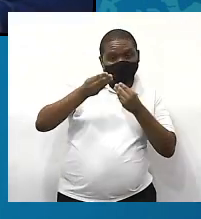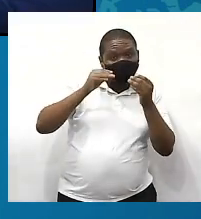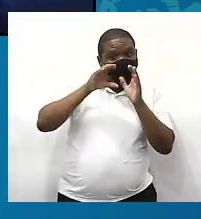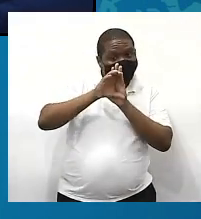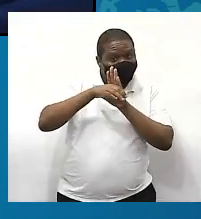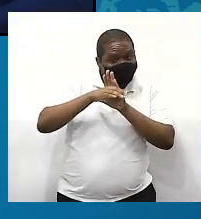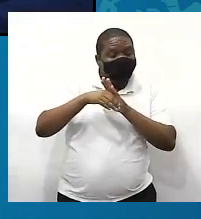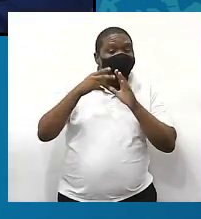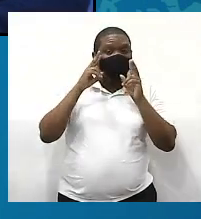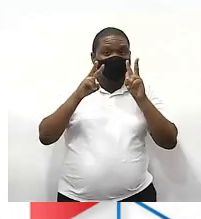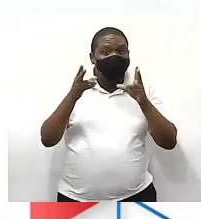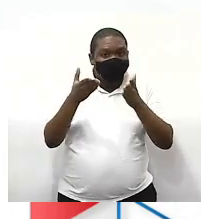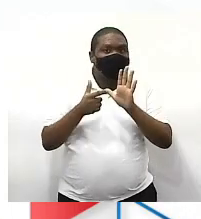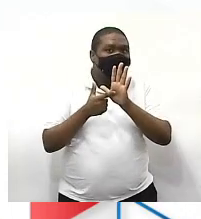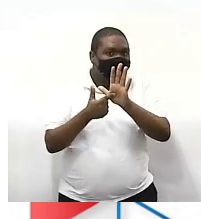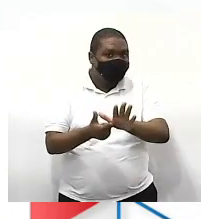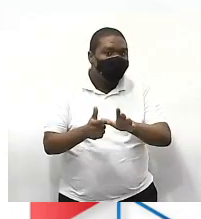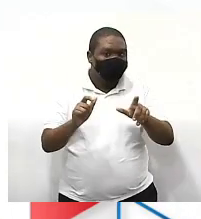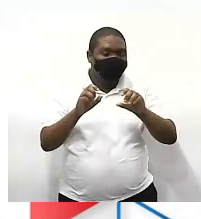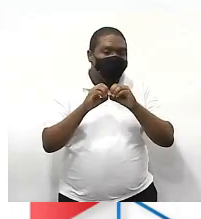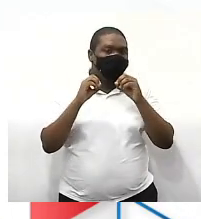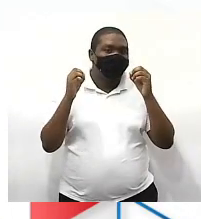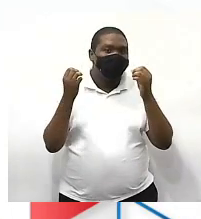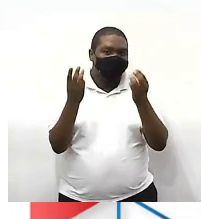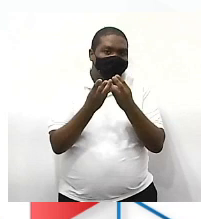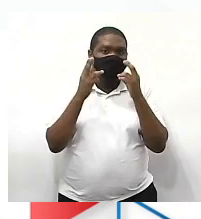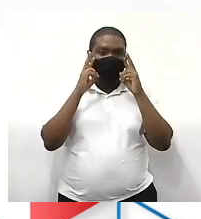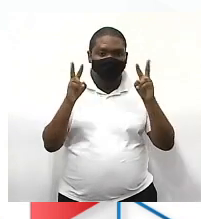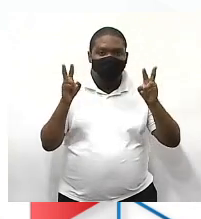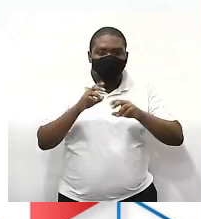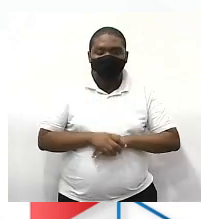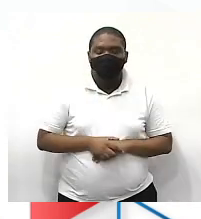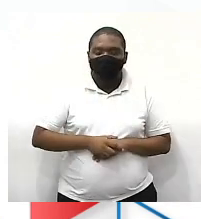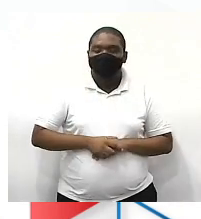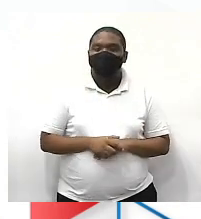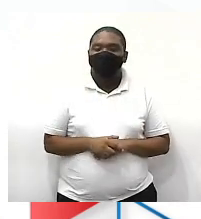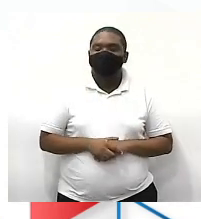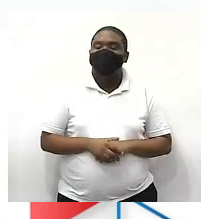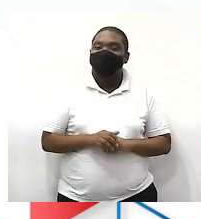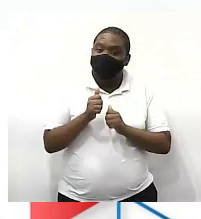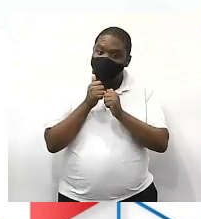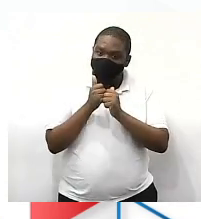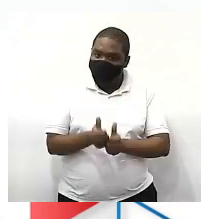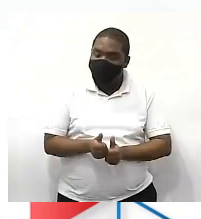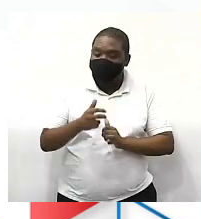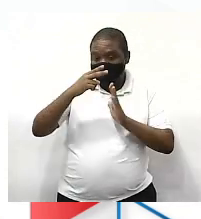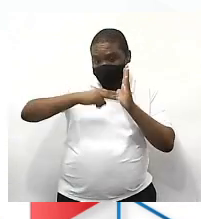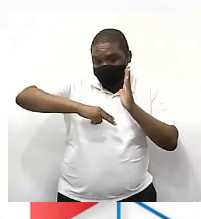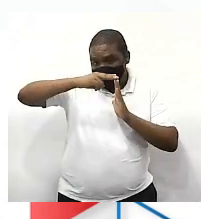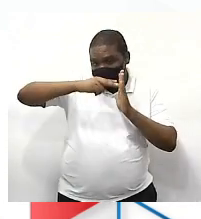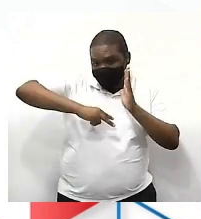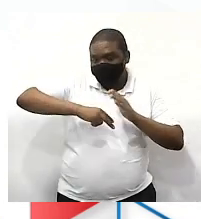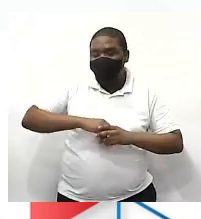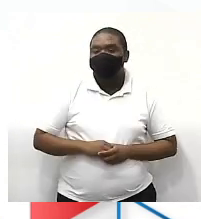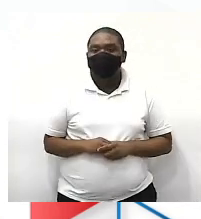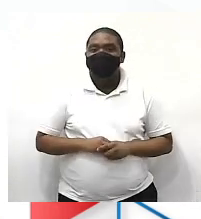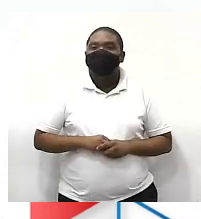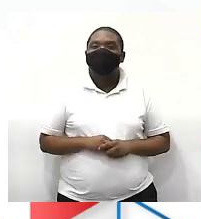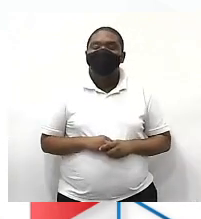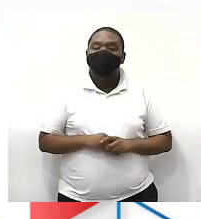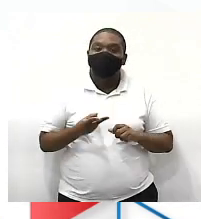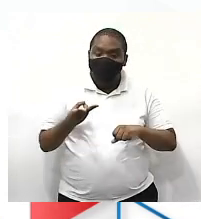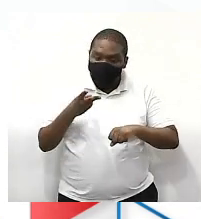Jonathan, mostra aí o slide para ele. Olha a tirinha aí e acompanha comigo, lê comigo essa tirinha, tá? Os